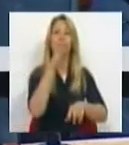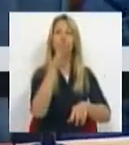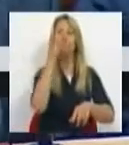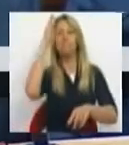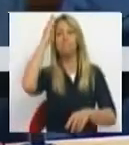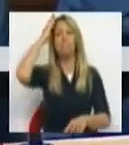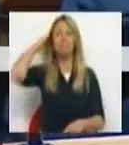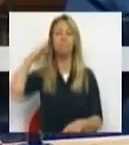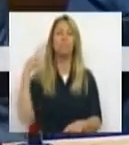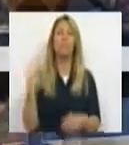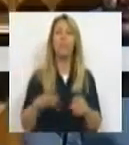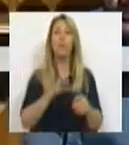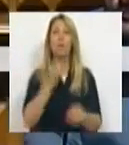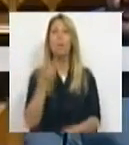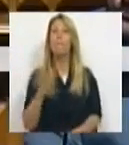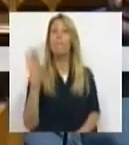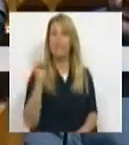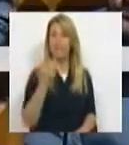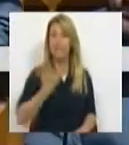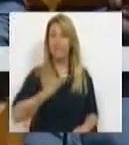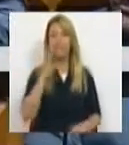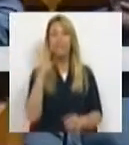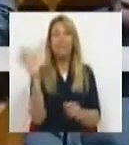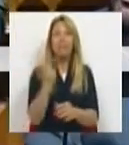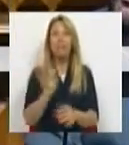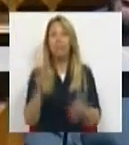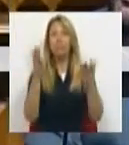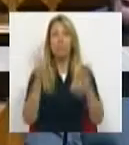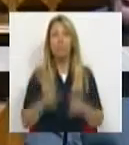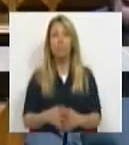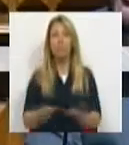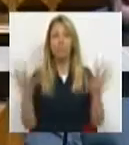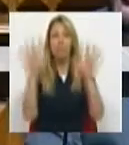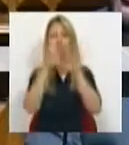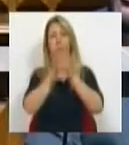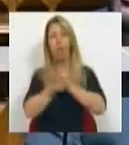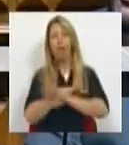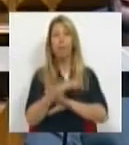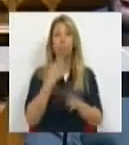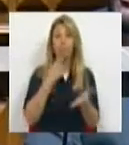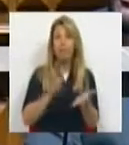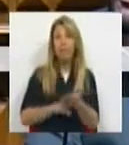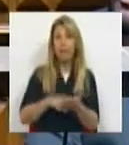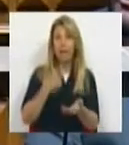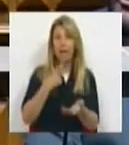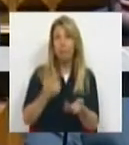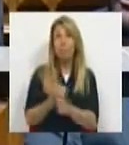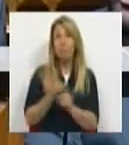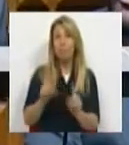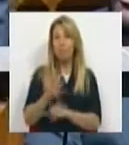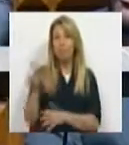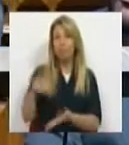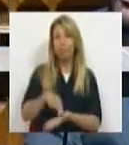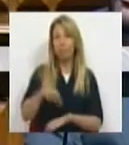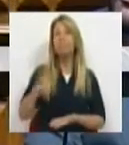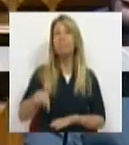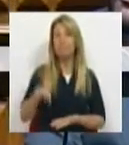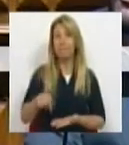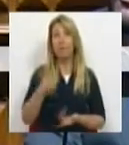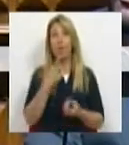Senhores deputados, o PSD tentou disfarçar o verdadeiro motivo que o trazia aqui hoje, que era